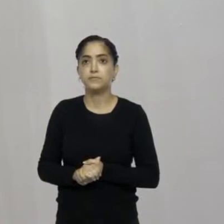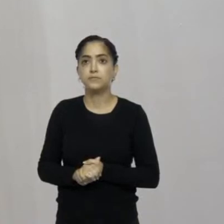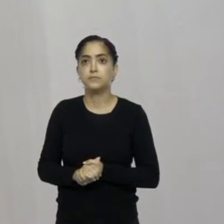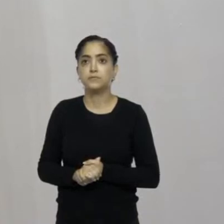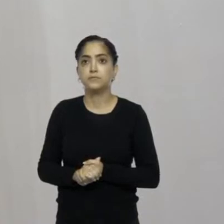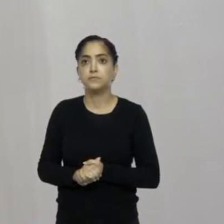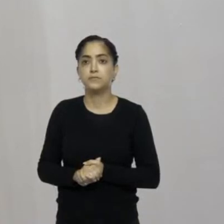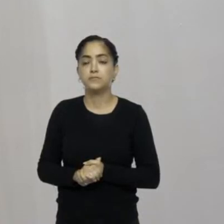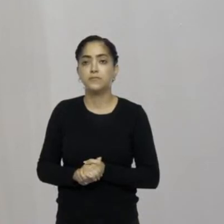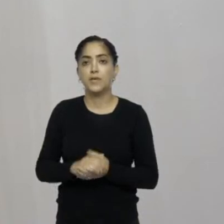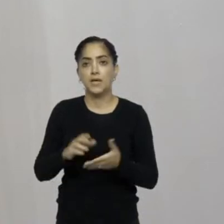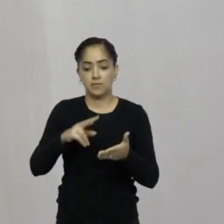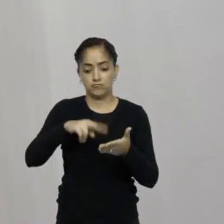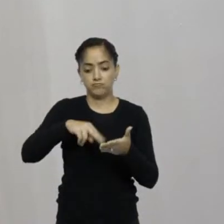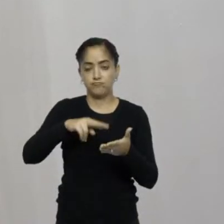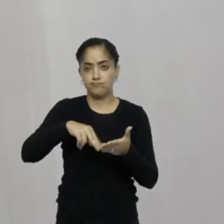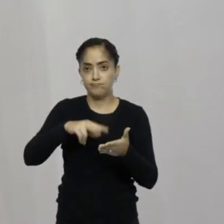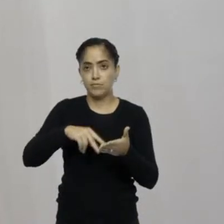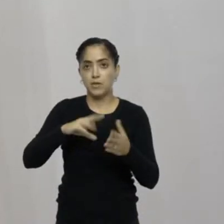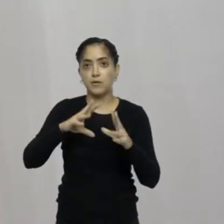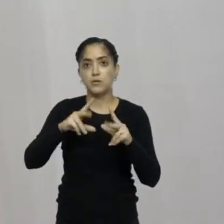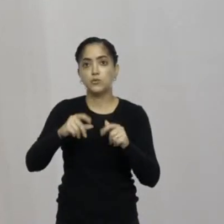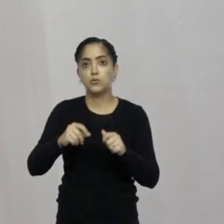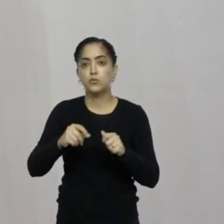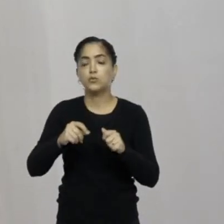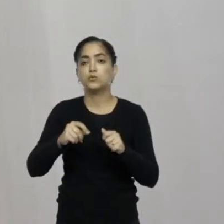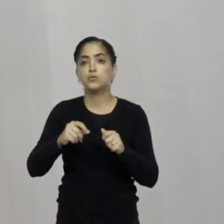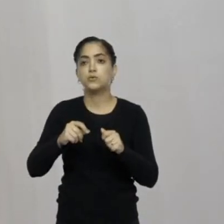dá para ler toda a matéria